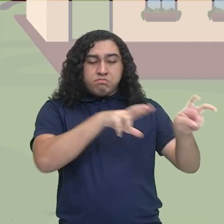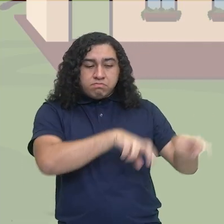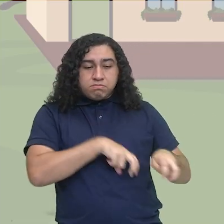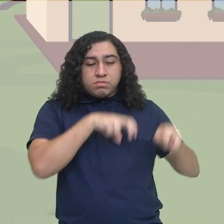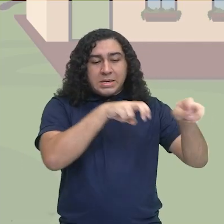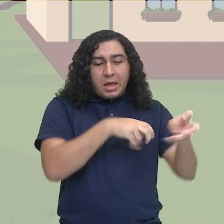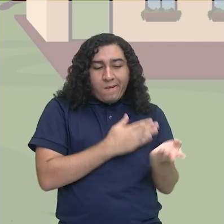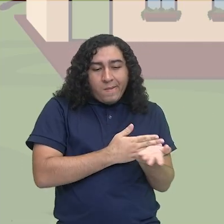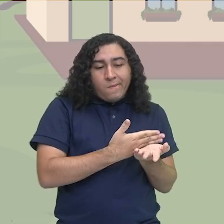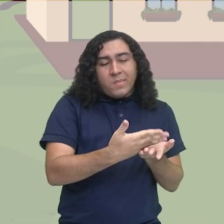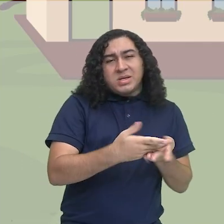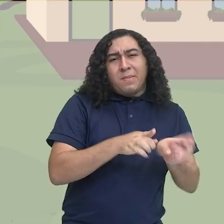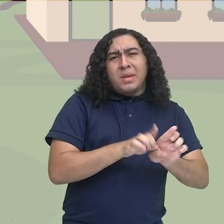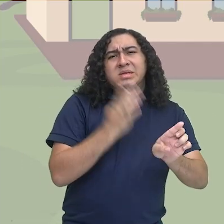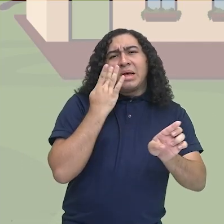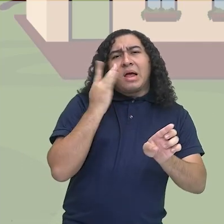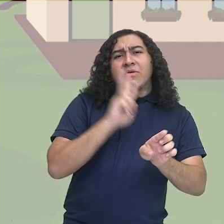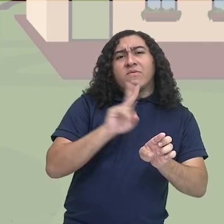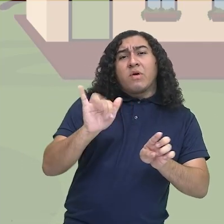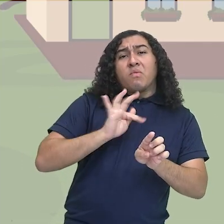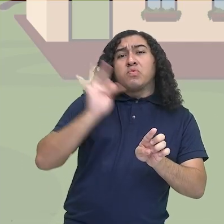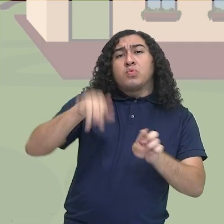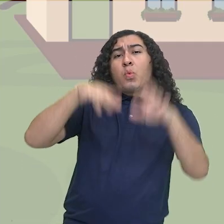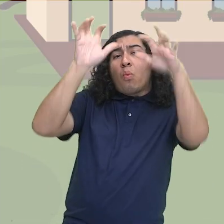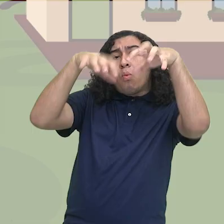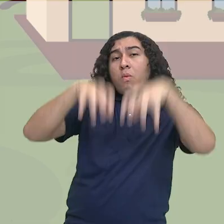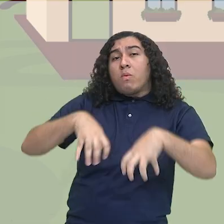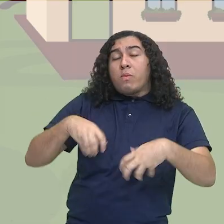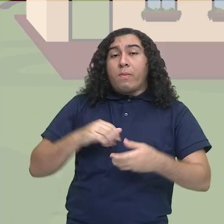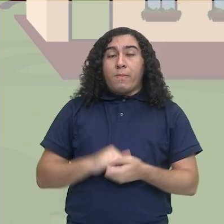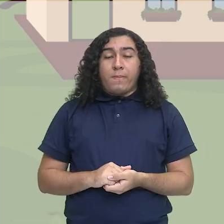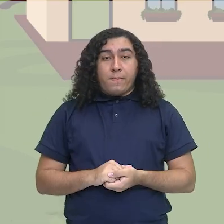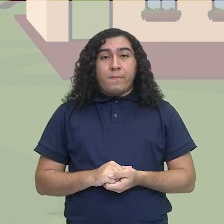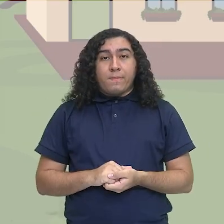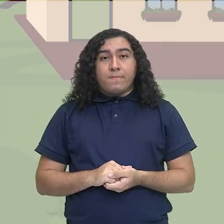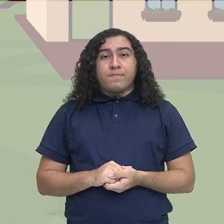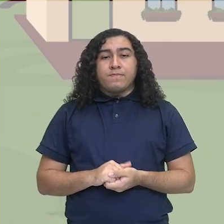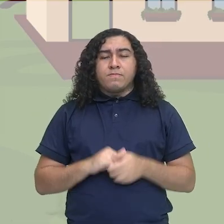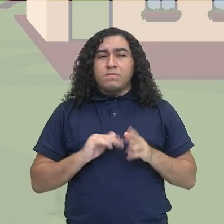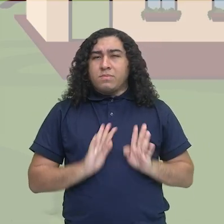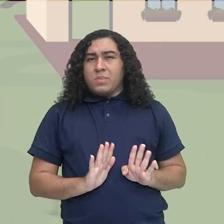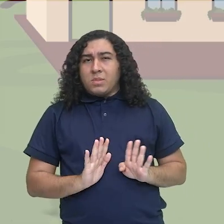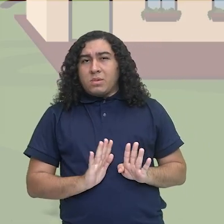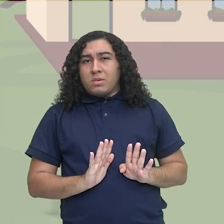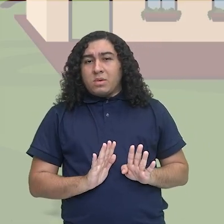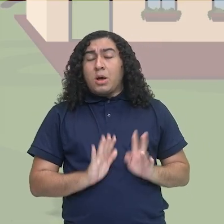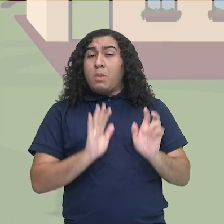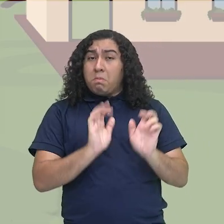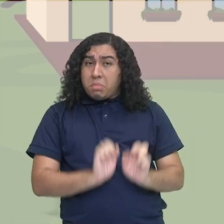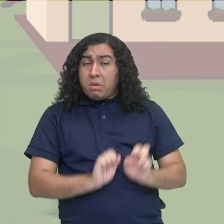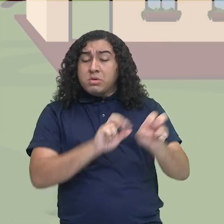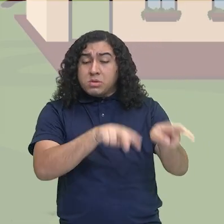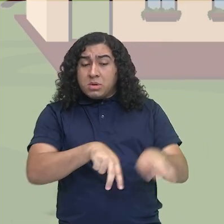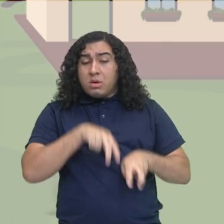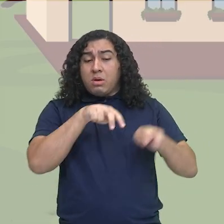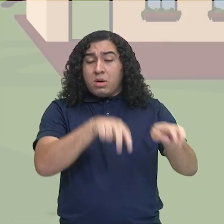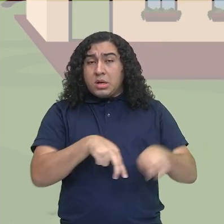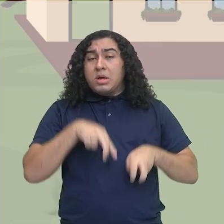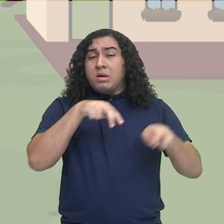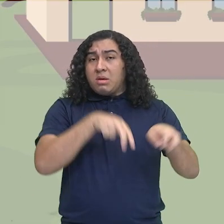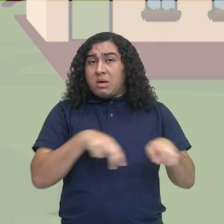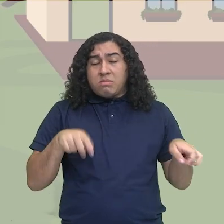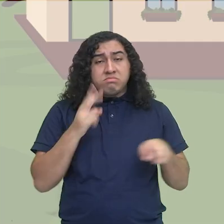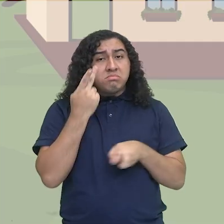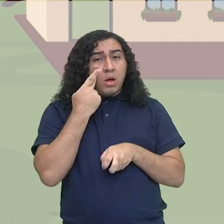roça. Mas será que vai chover nesses dias? Compadre, Pode plantar sua rocinha sem medo.